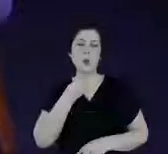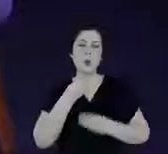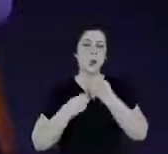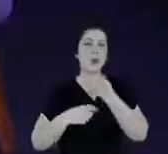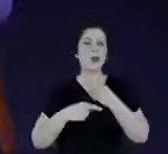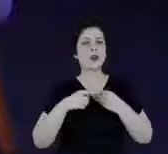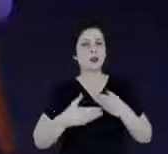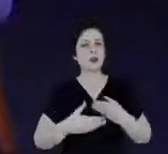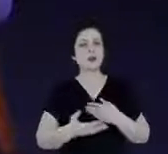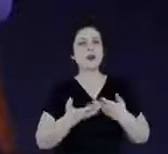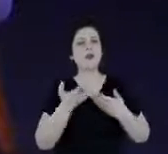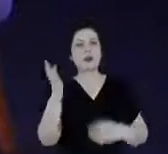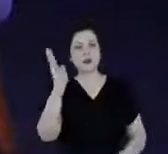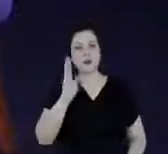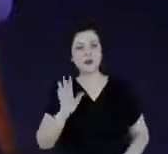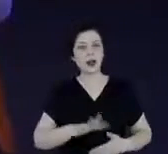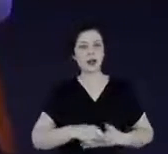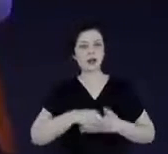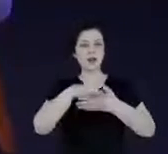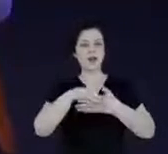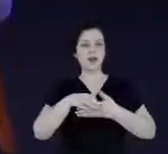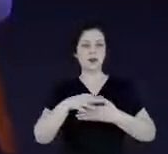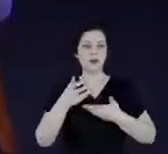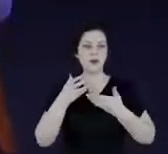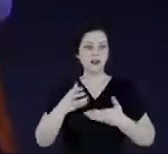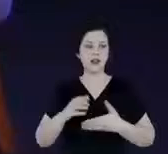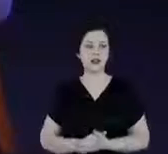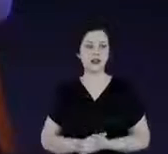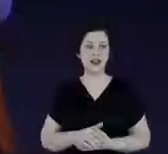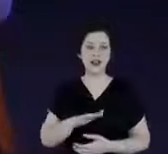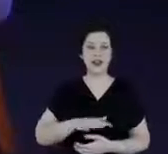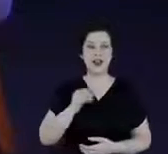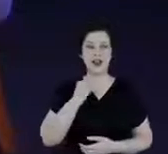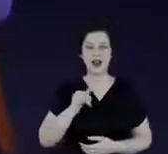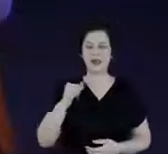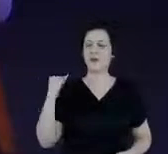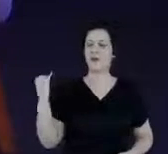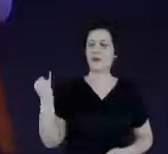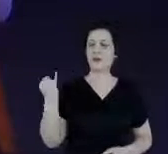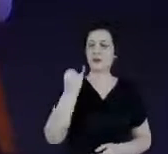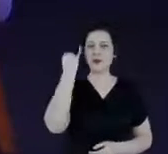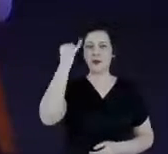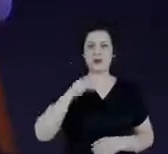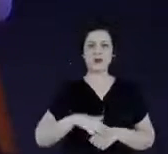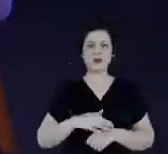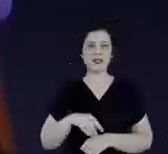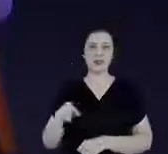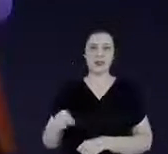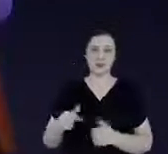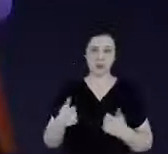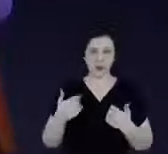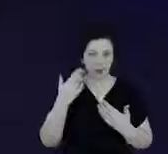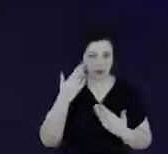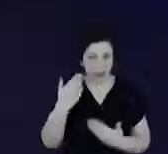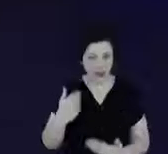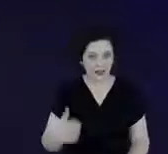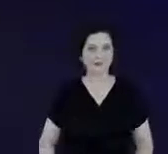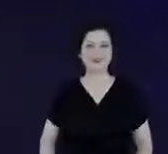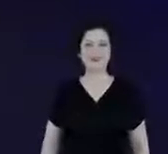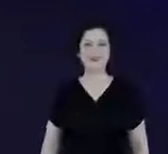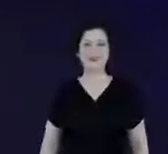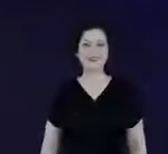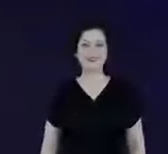e eu quero que o Brasil lidera está Então acho que setor elétrico é fundamental para para fazer isso também obrigado um